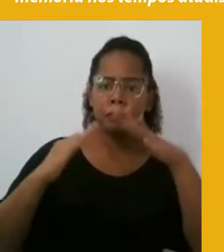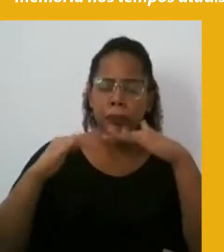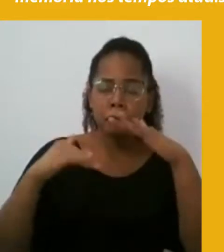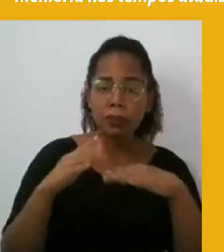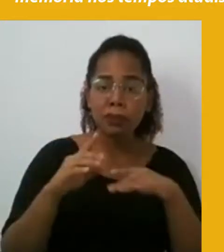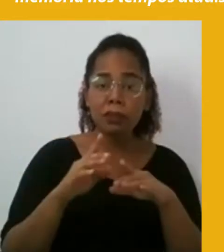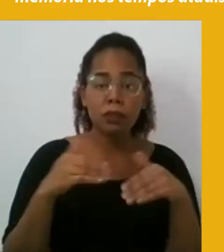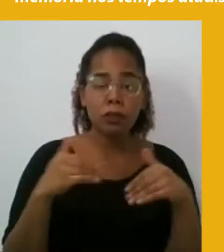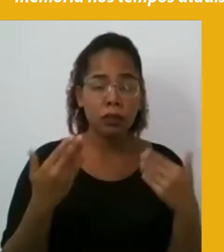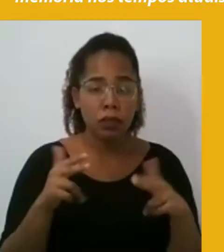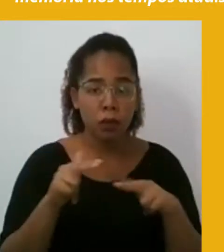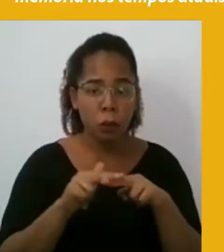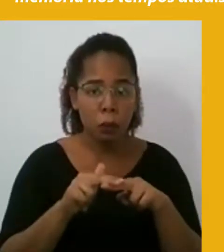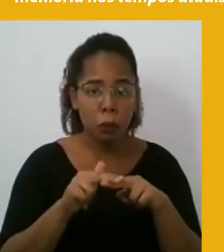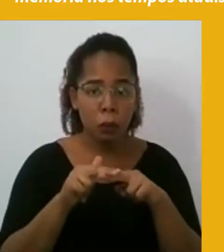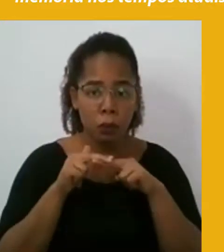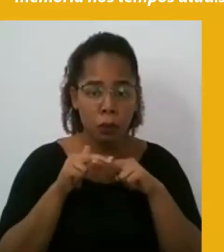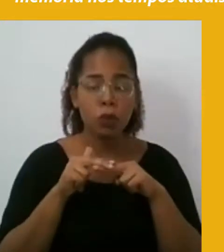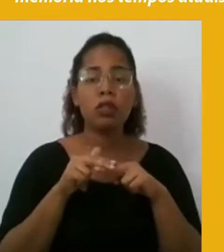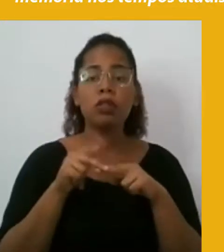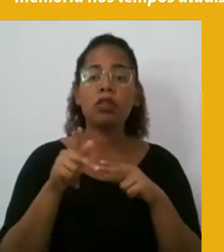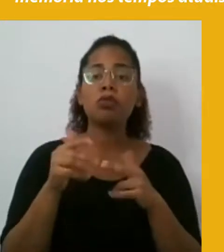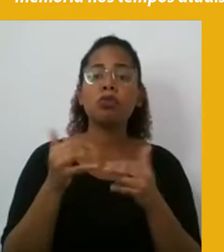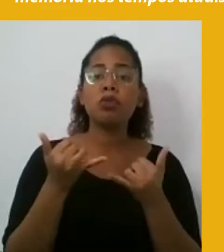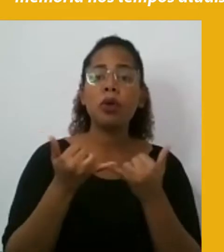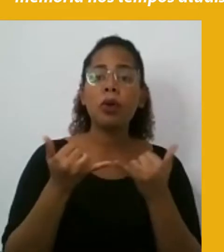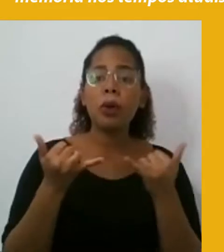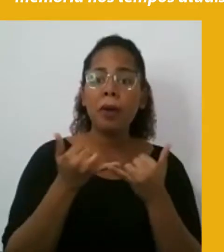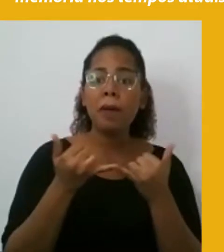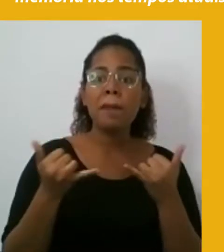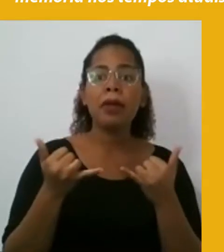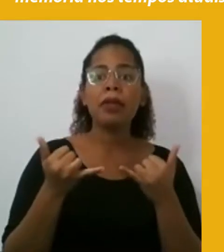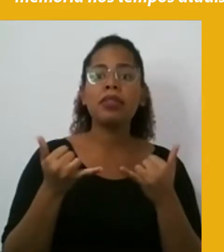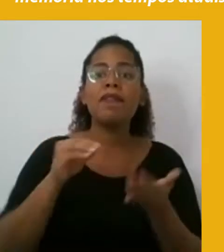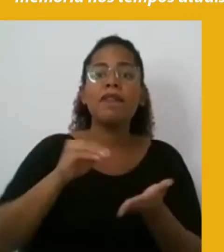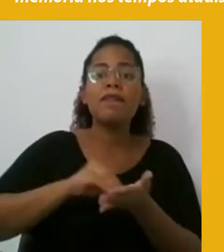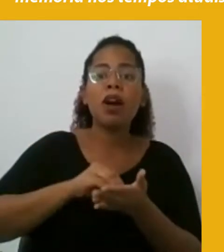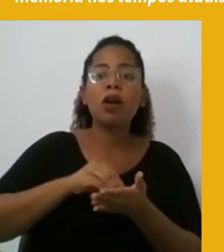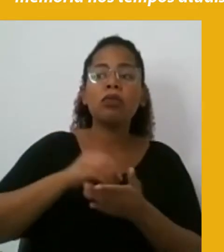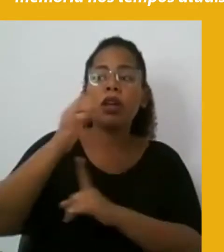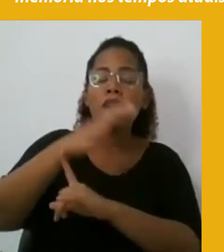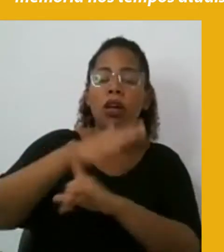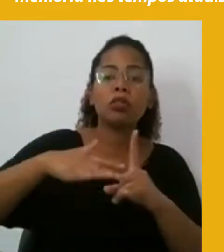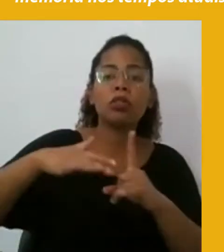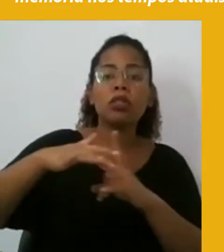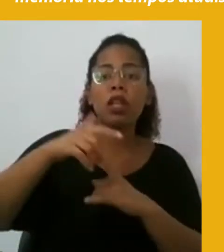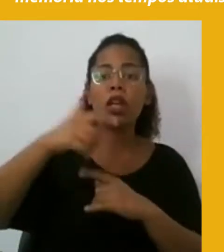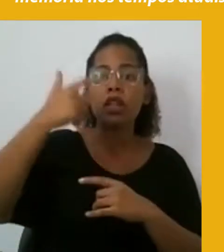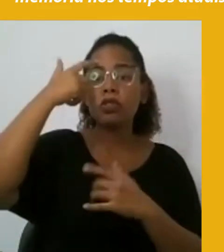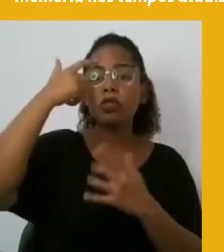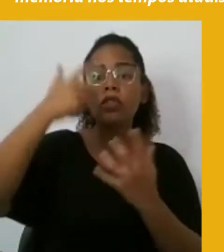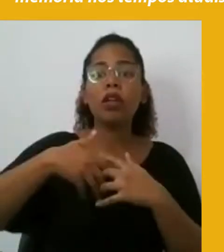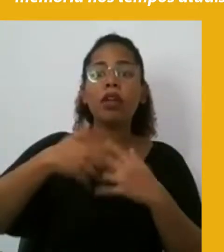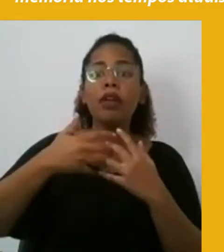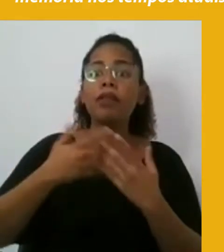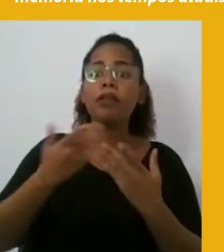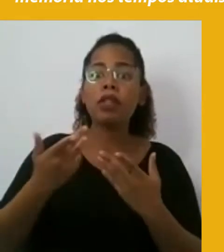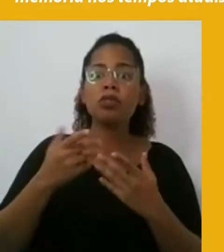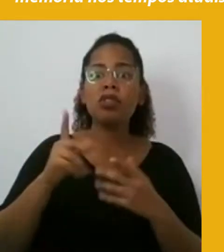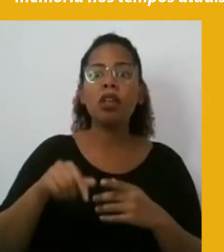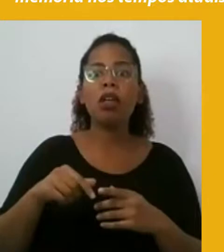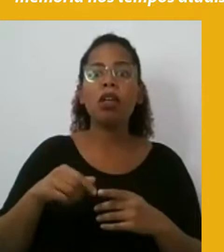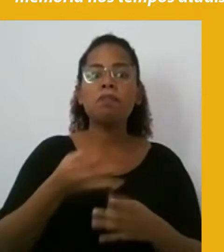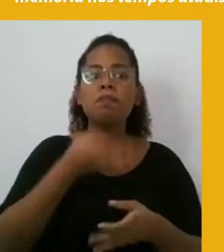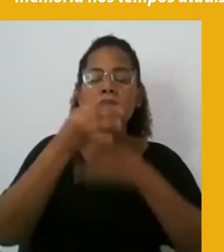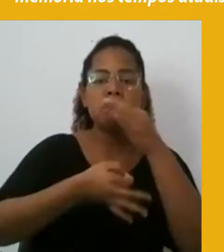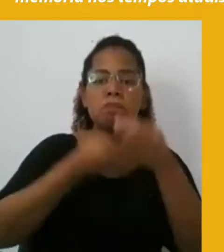desde já há uma espécie de sabotagem dessa reflexão. E aí eu quero encerrar uma frase que me tocou muito,